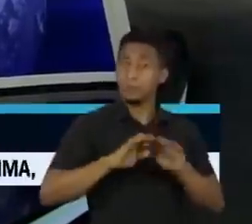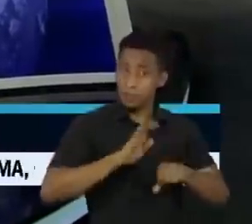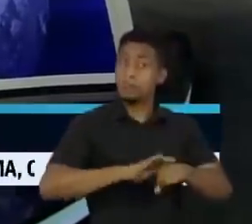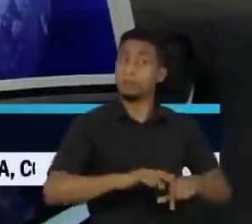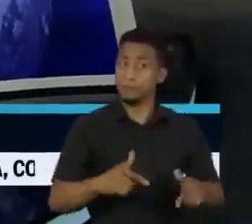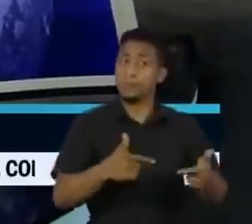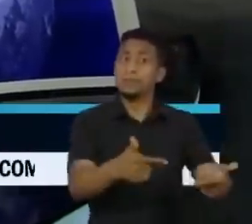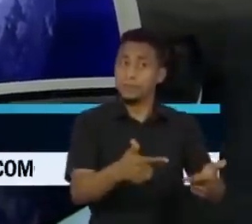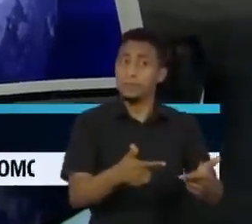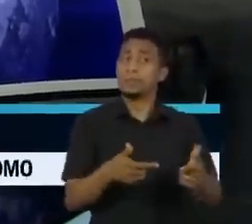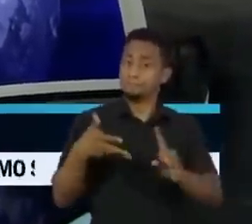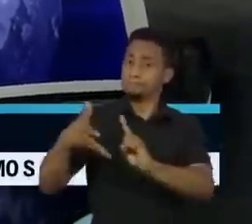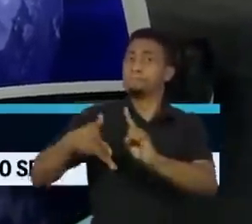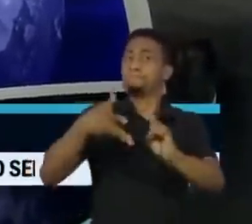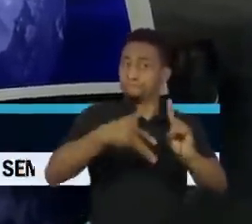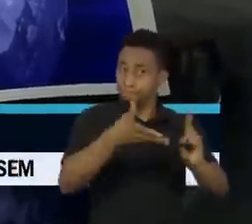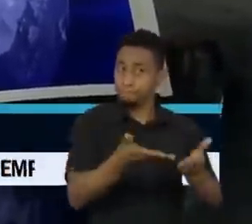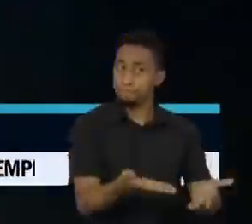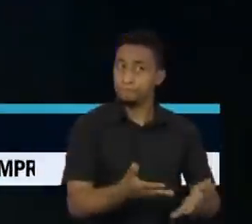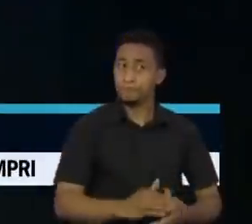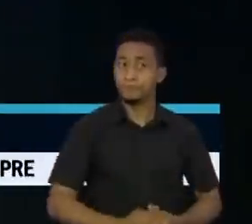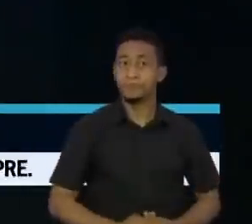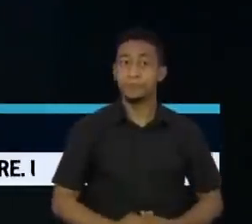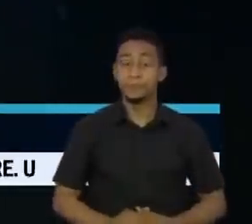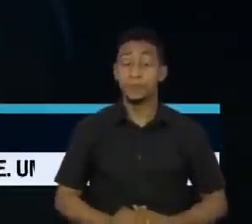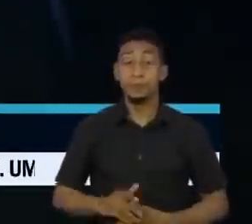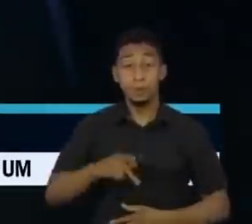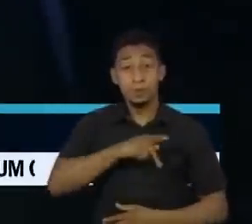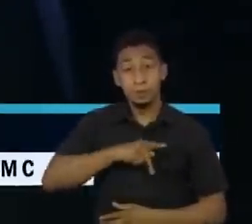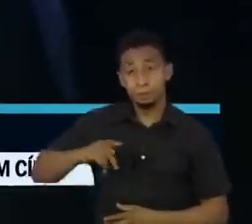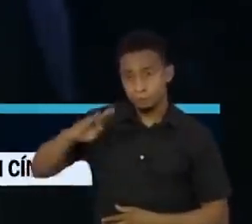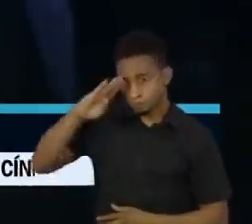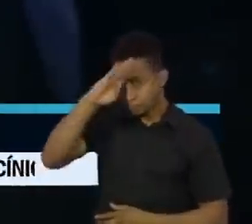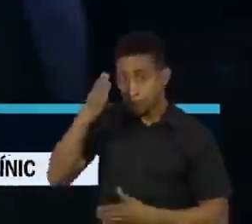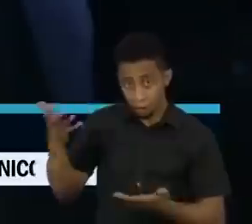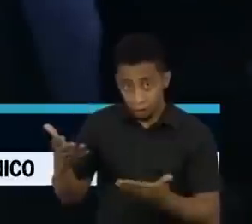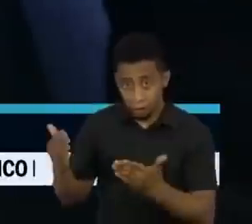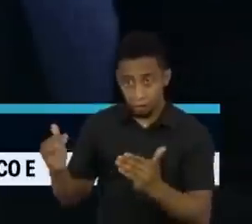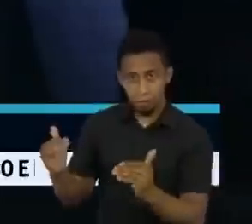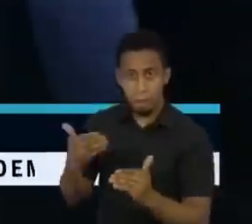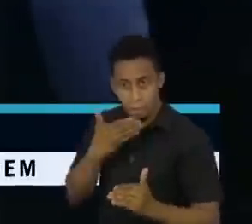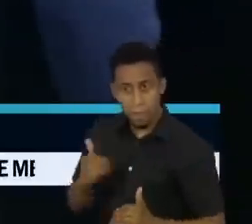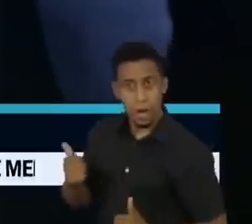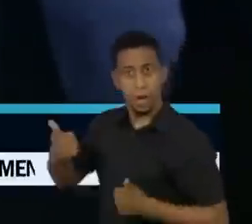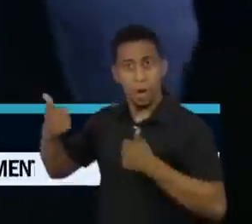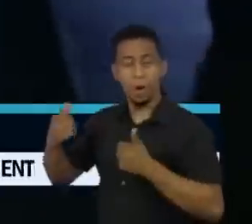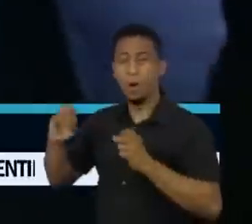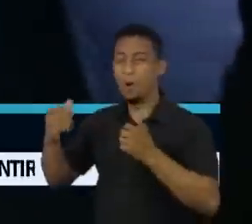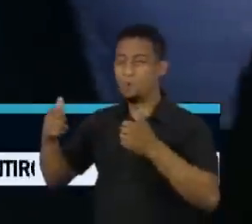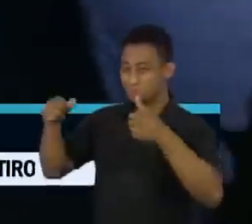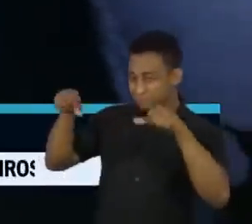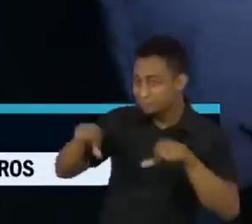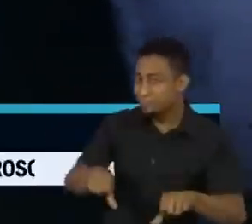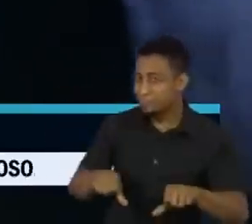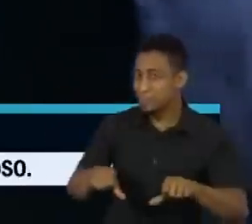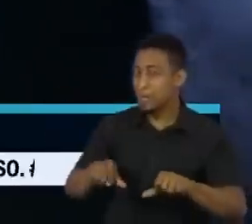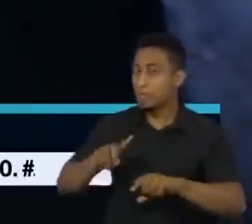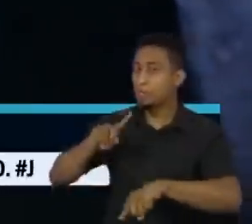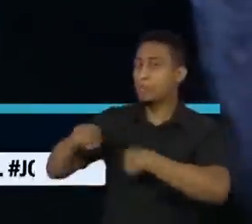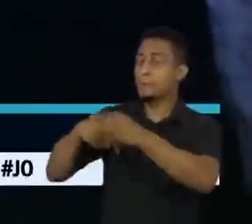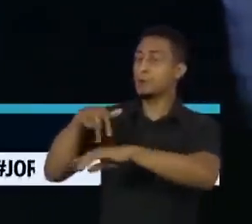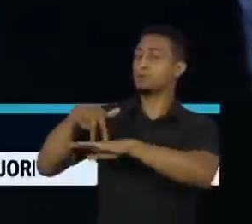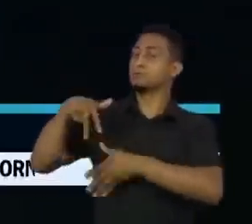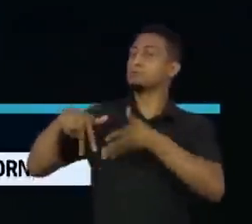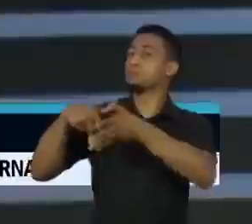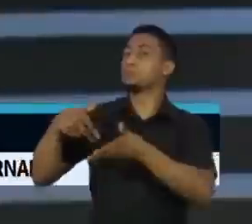delitos quando ele faz esse tipo de colocação. O presidente sai maior ou menor dessa manifestação que era considerada a bala de prata